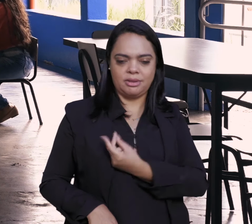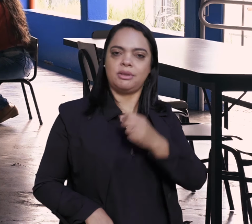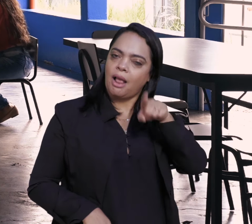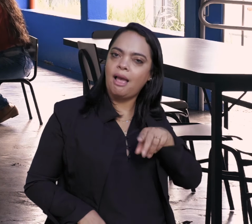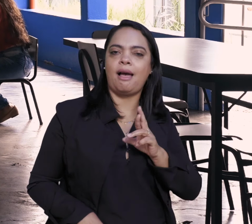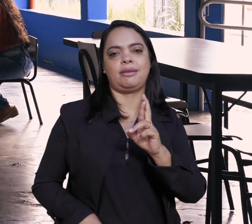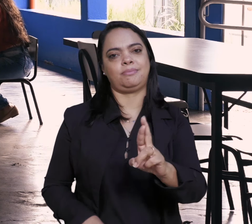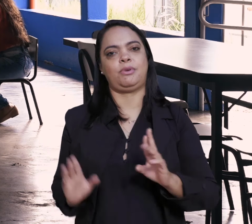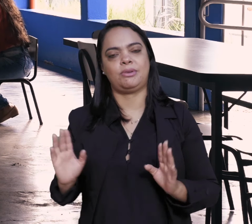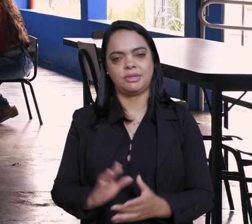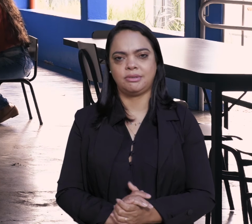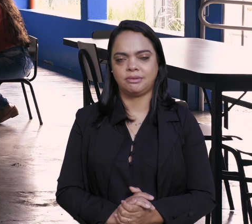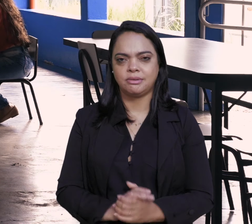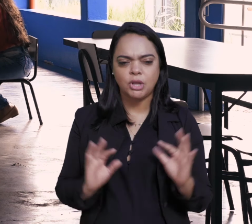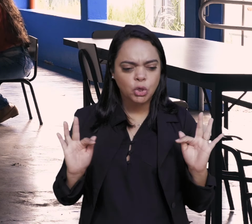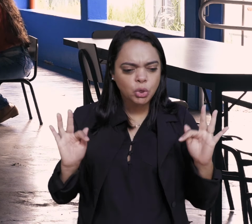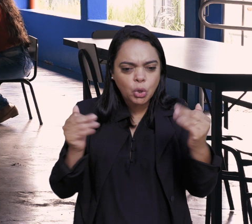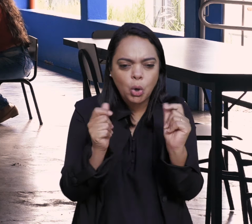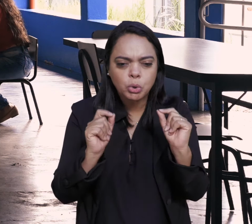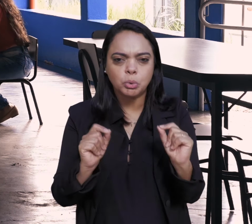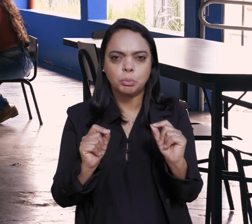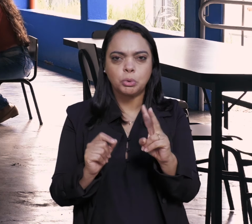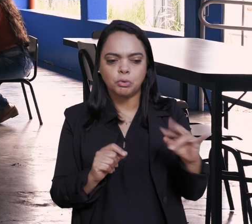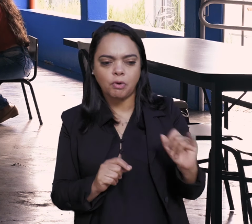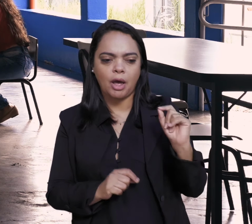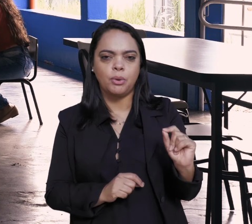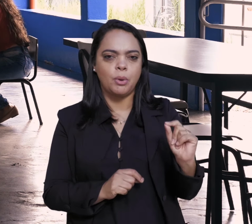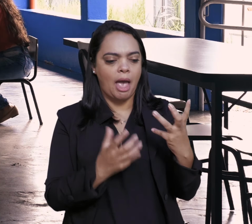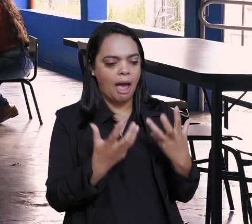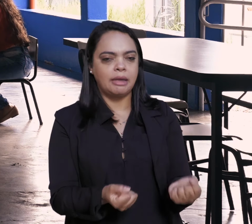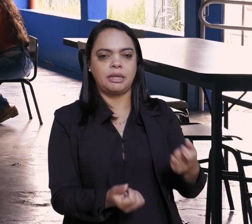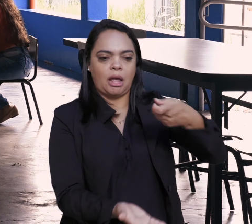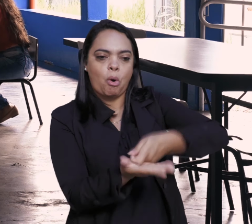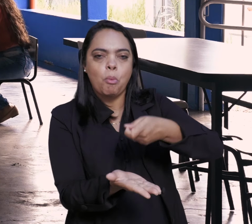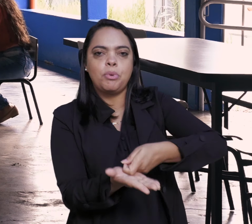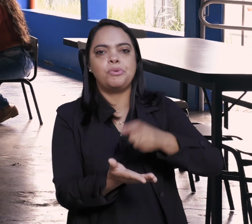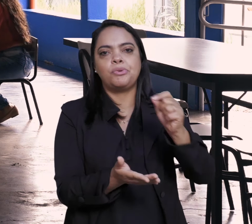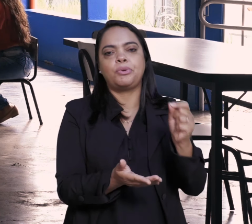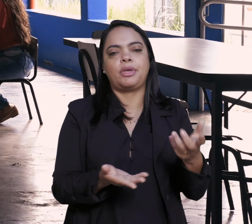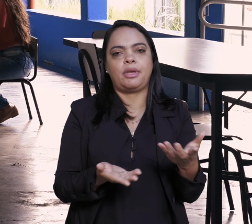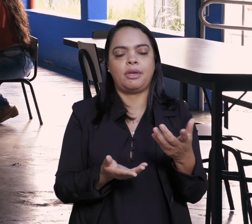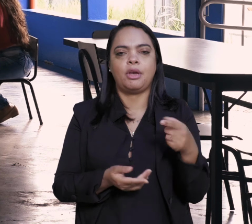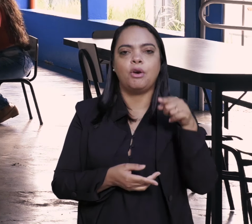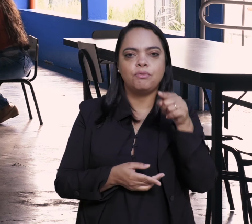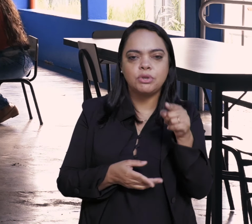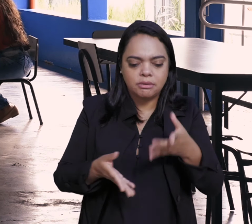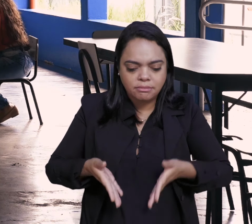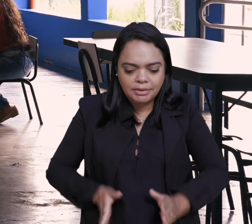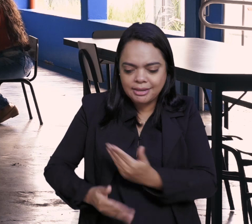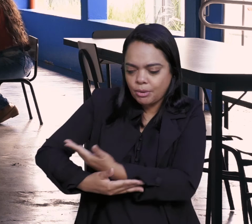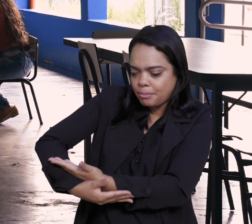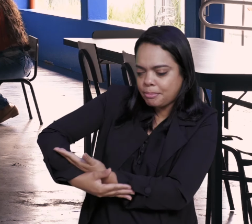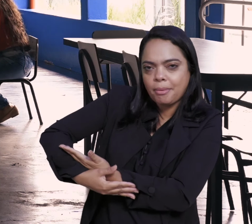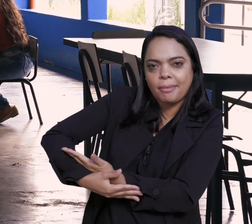esse enigma. Nem todos irão corresponder a essa imposição inicial, né, de que você recebe enquanto